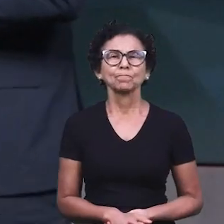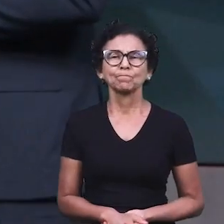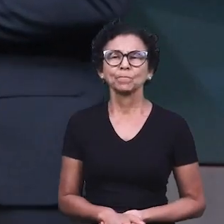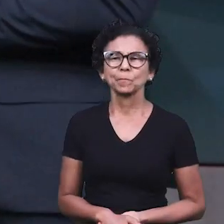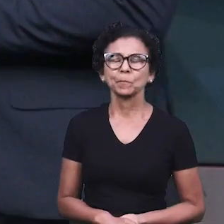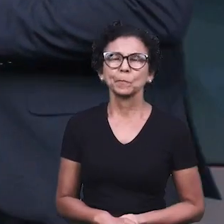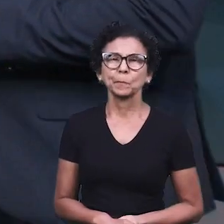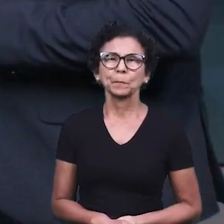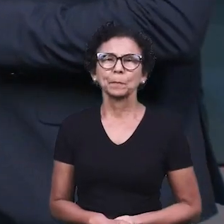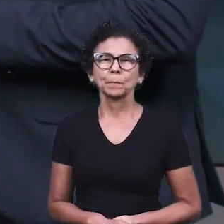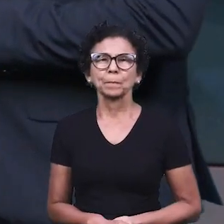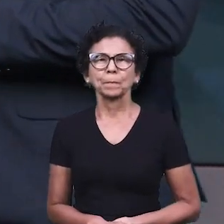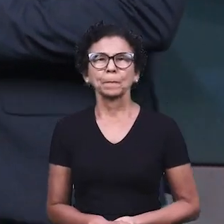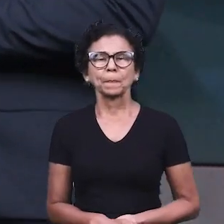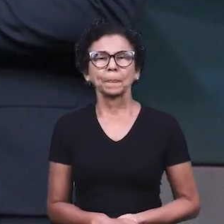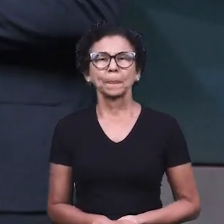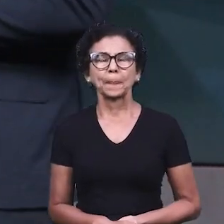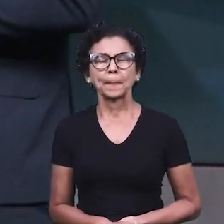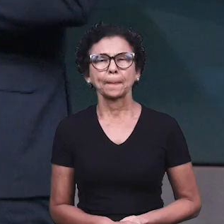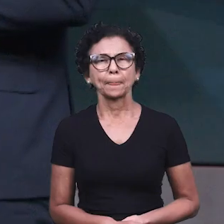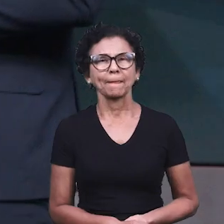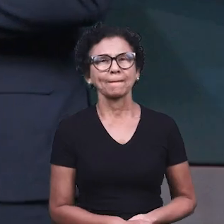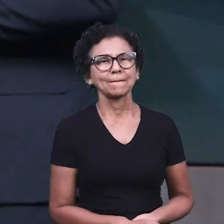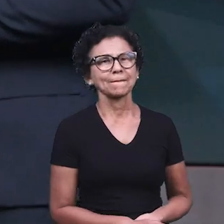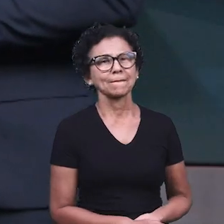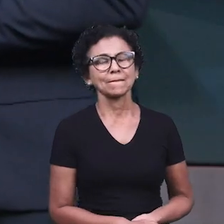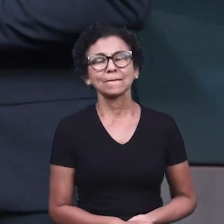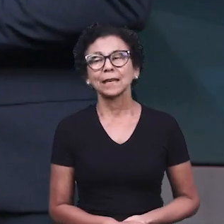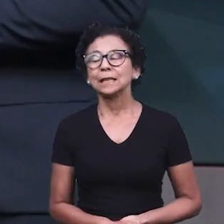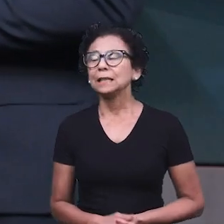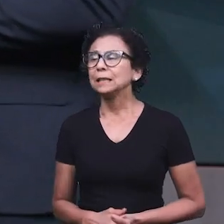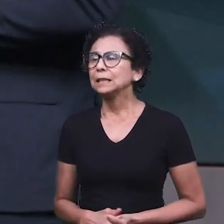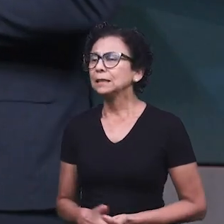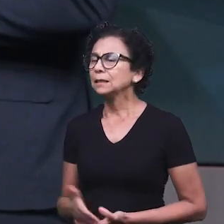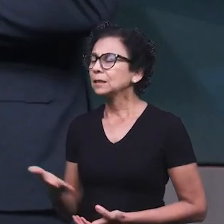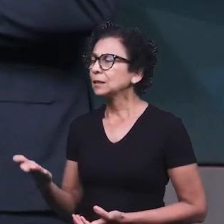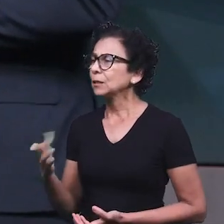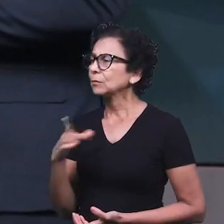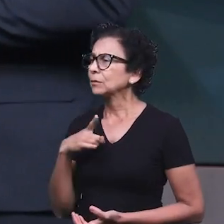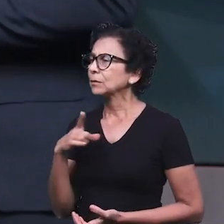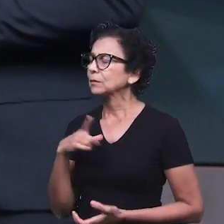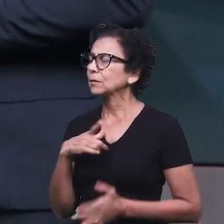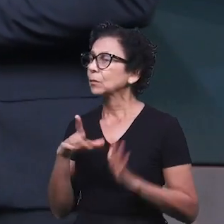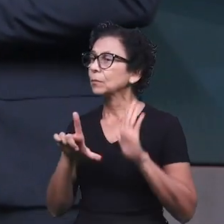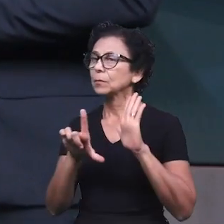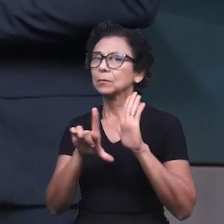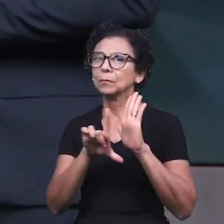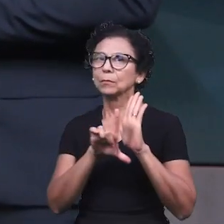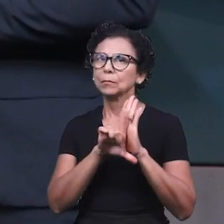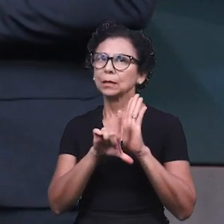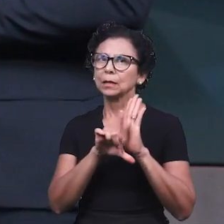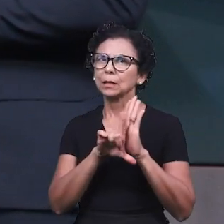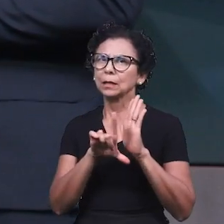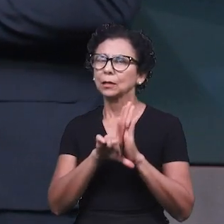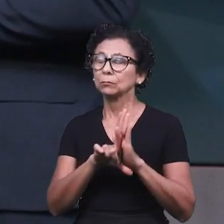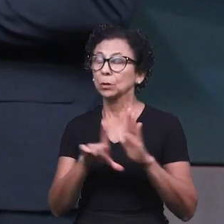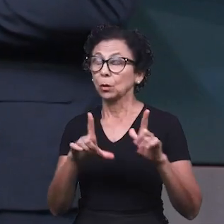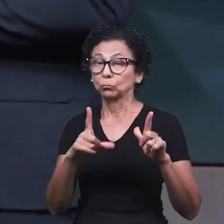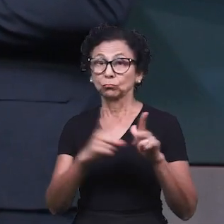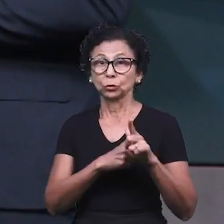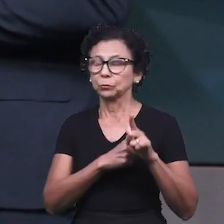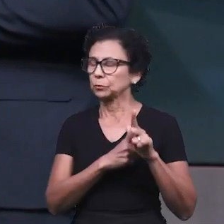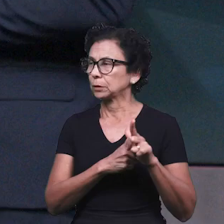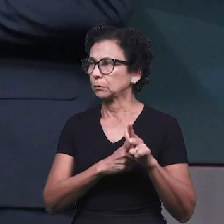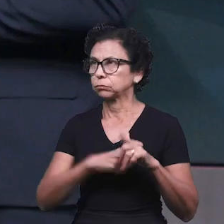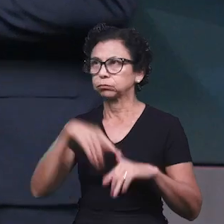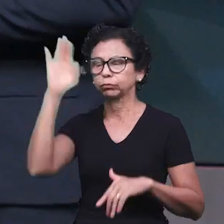A gente sabe que existe uma lei. Como é que essa lei do superendividamento,